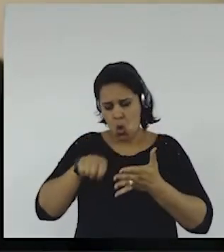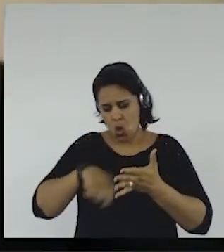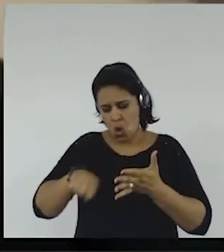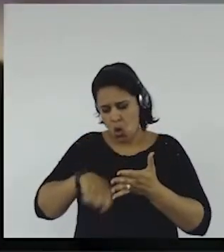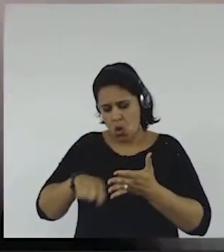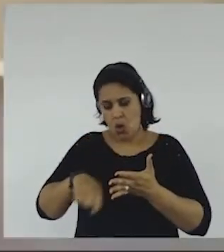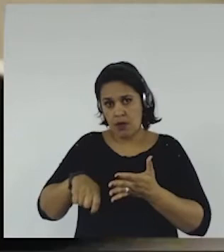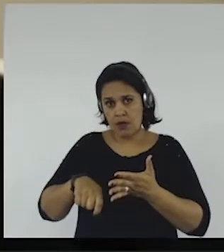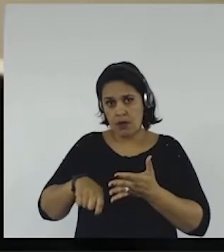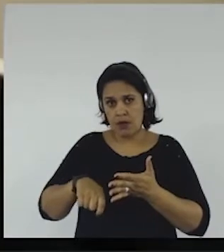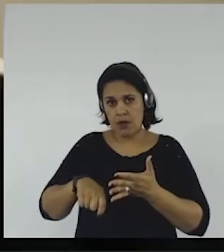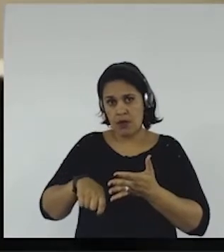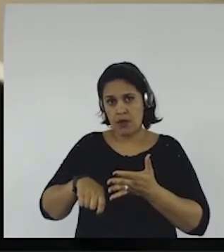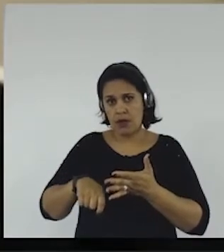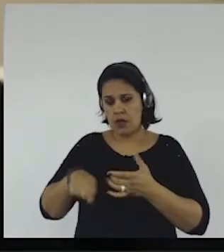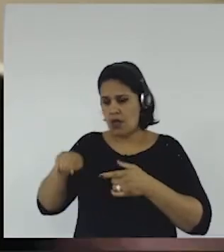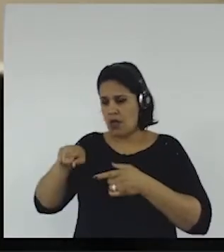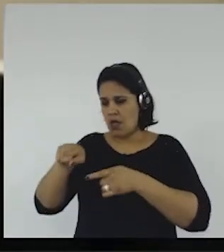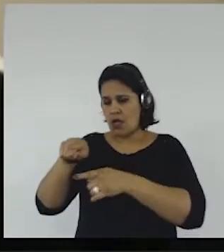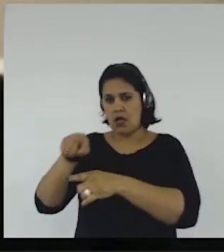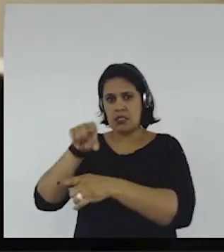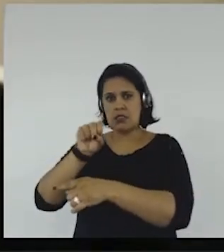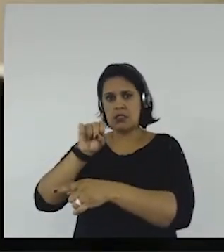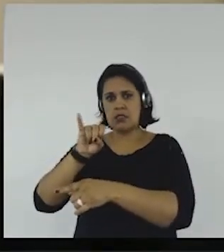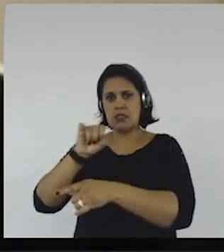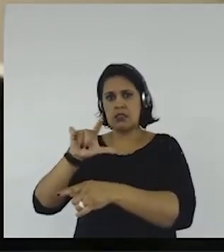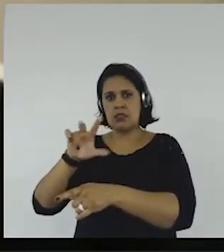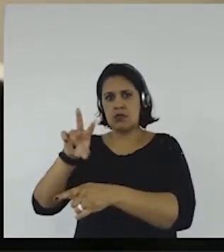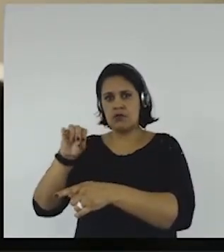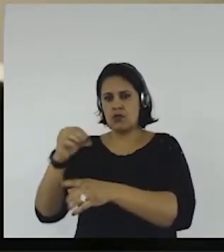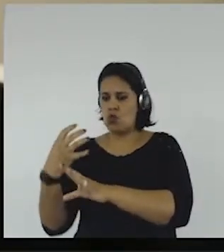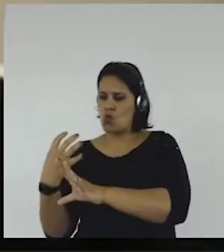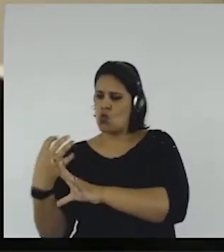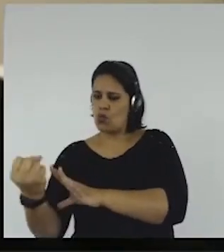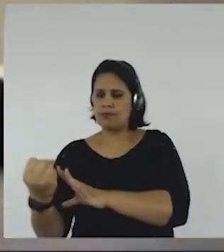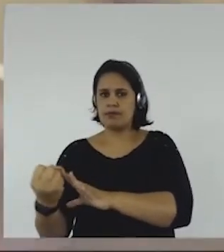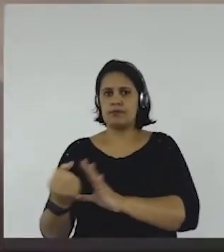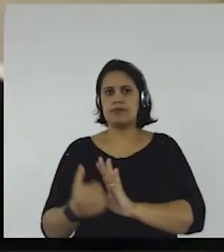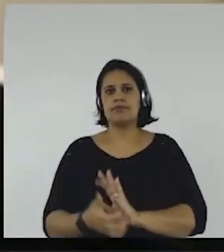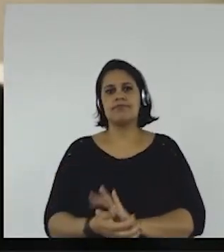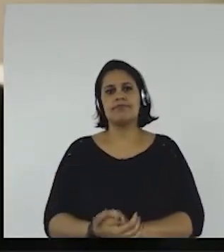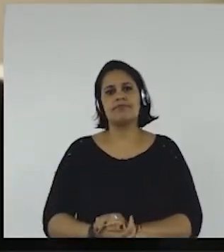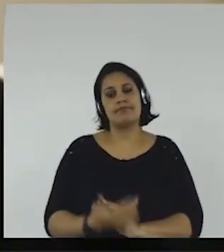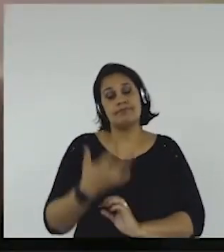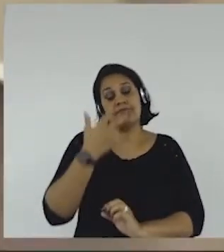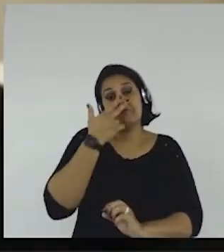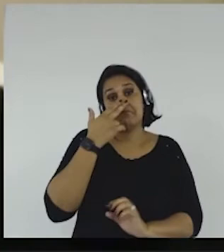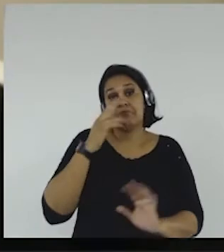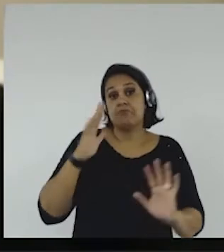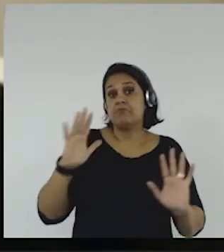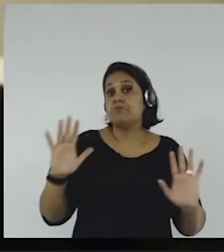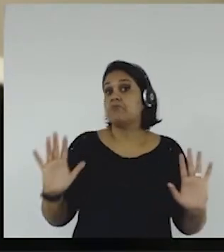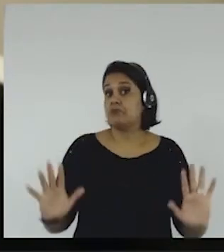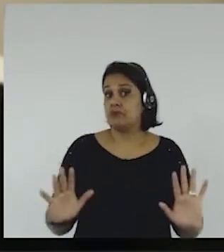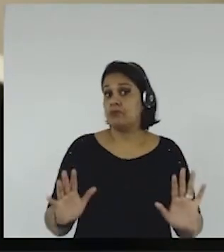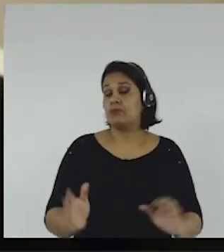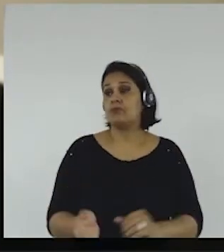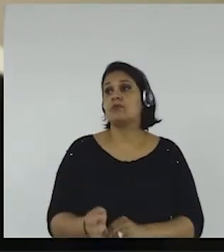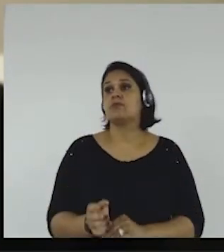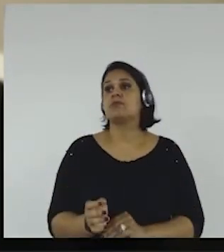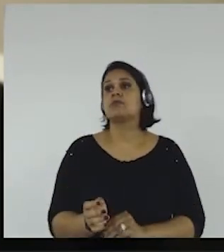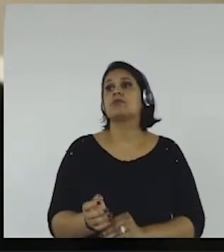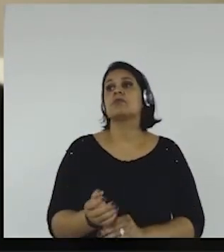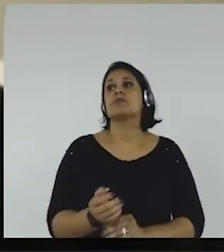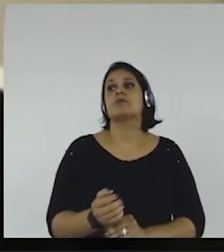e a lei de introdução, que era, ou é ainda hoje, de uma outra versão, embora não seja o mesmo